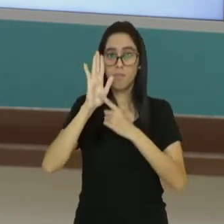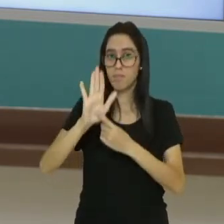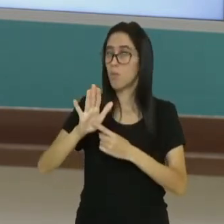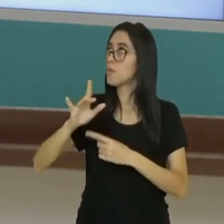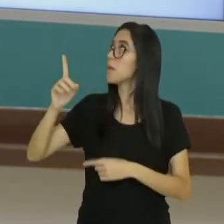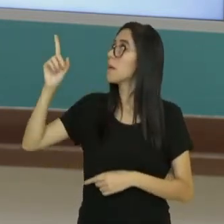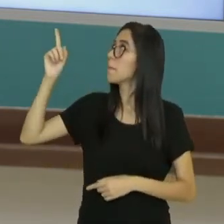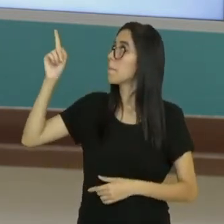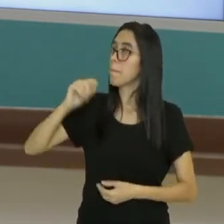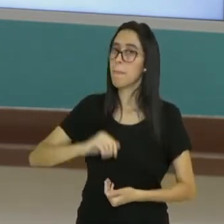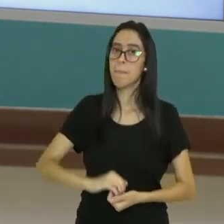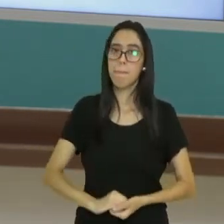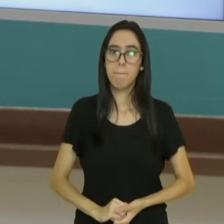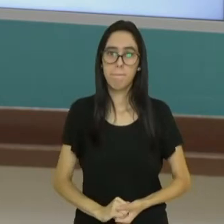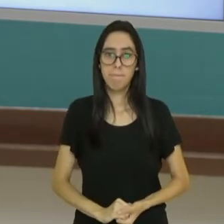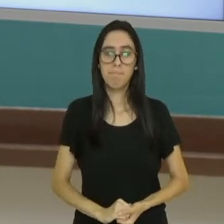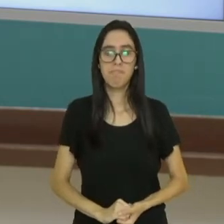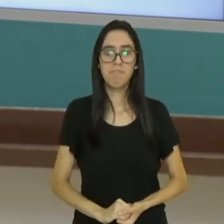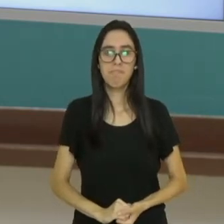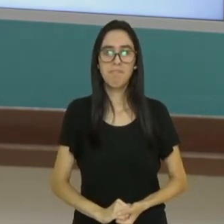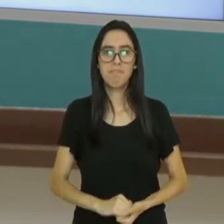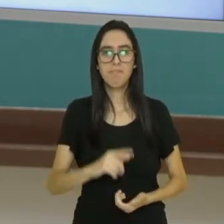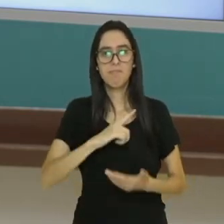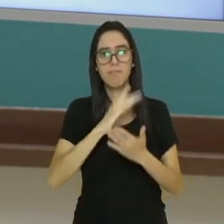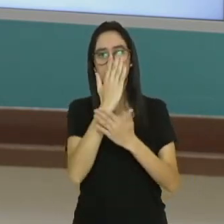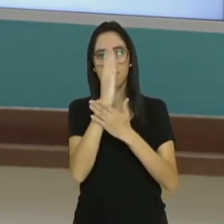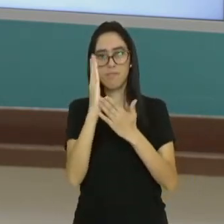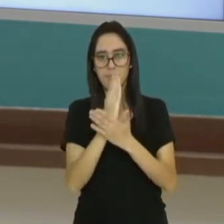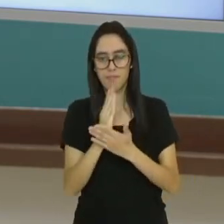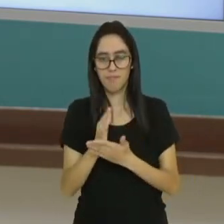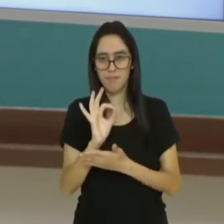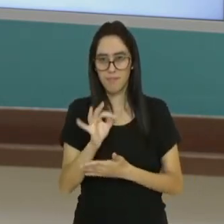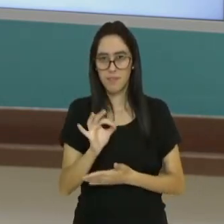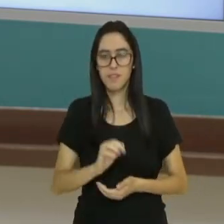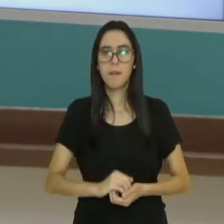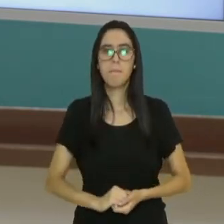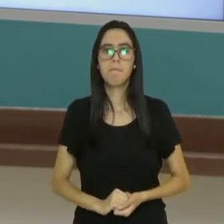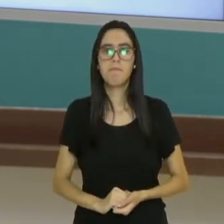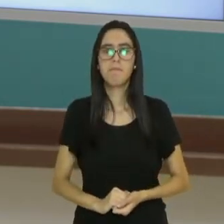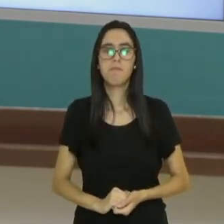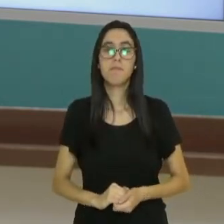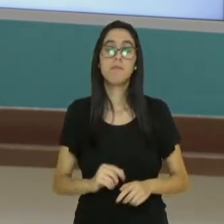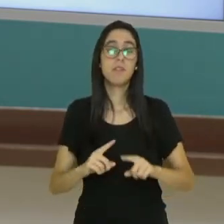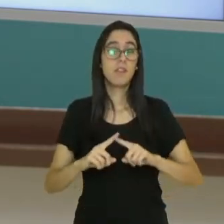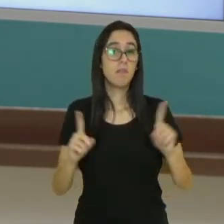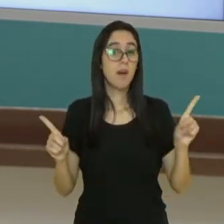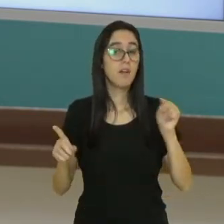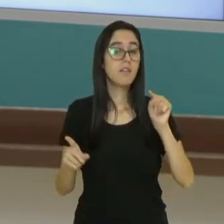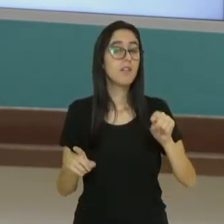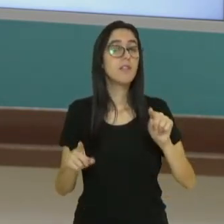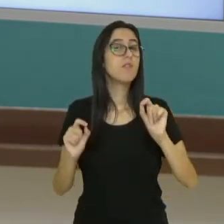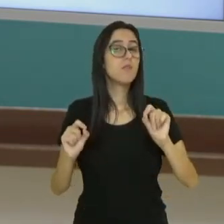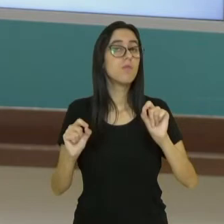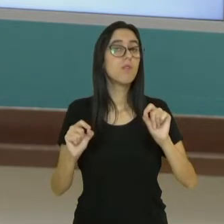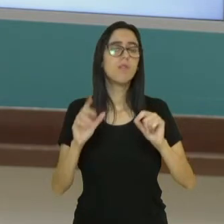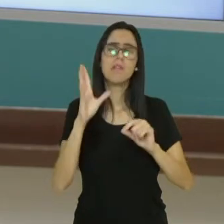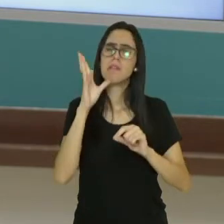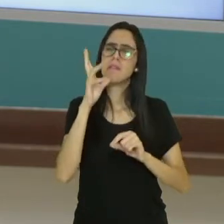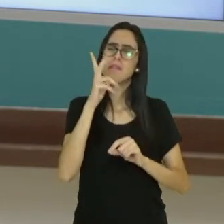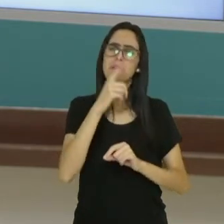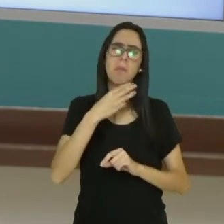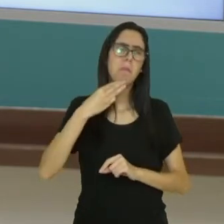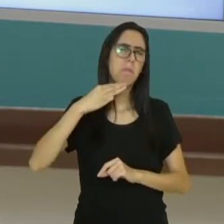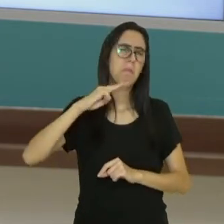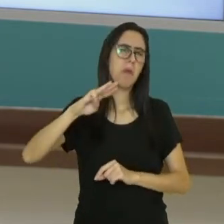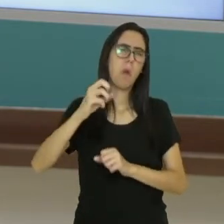atualidade nessa divisão aqui de Pangeia e Laurásia e Gondwana. Mas esse é um processo que foi acontecendo ao